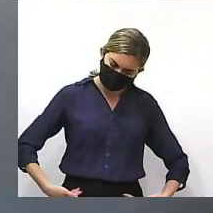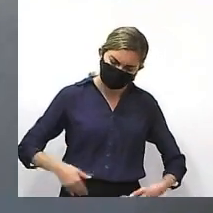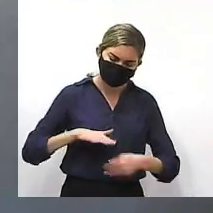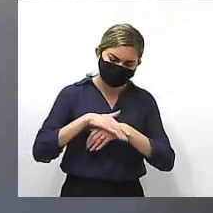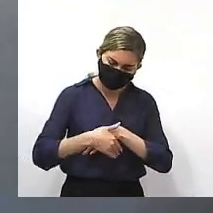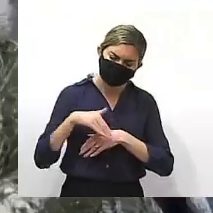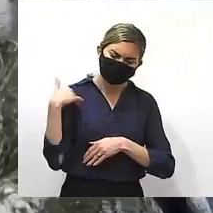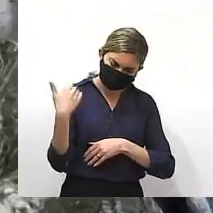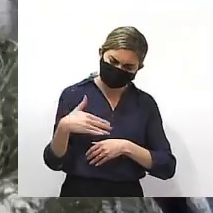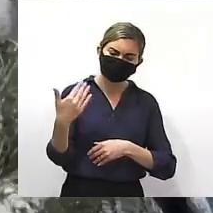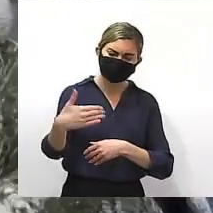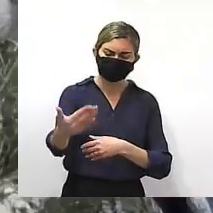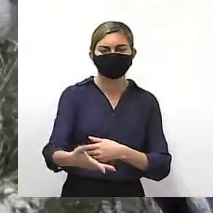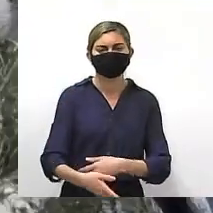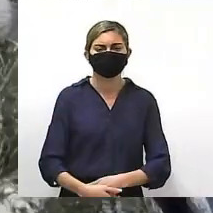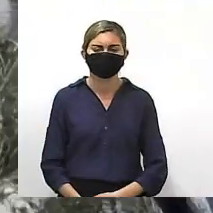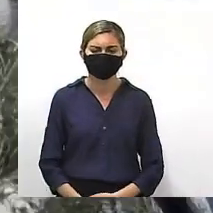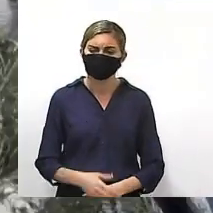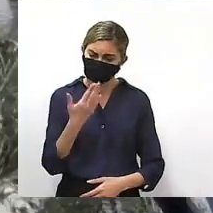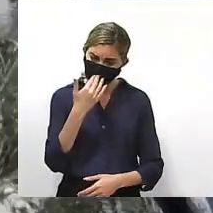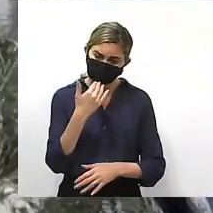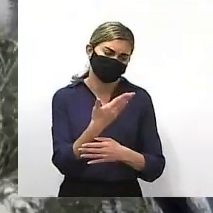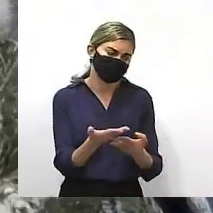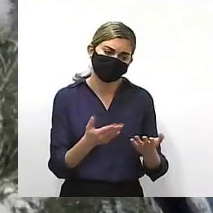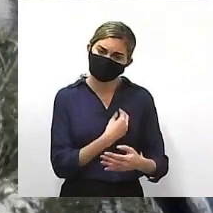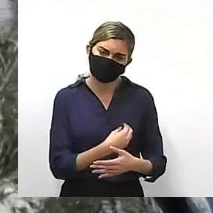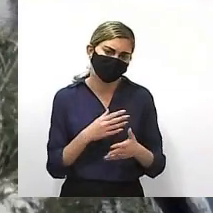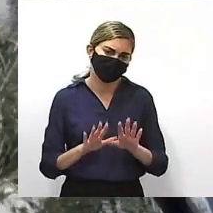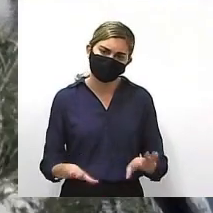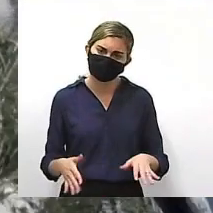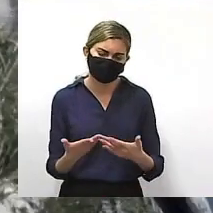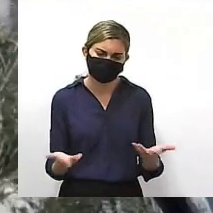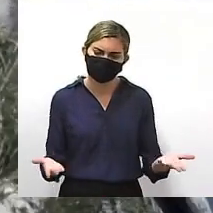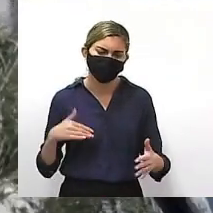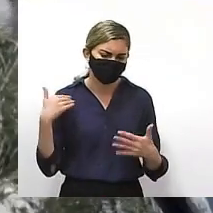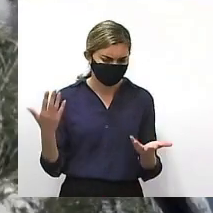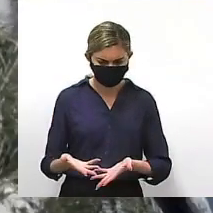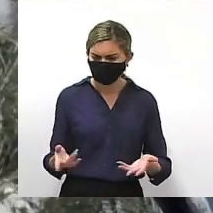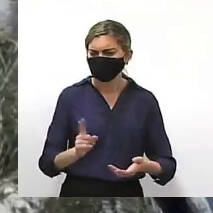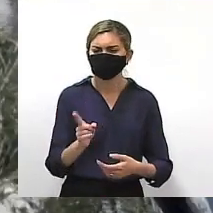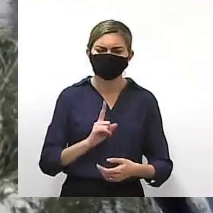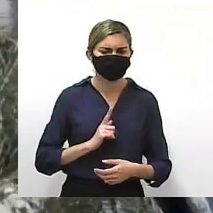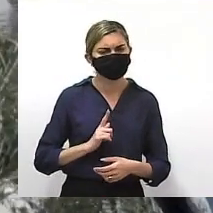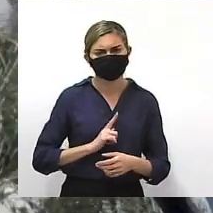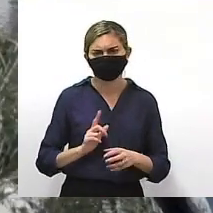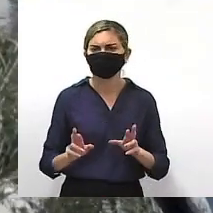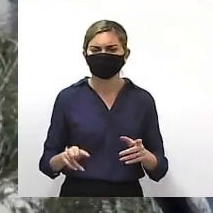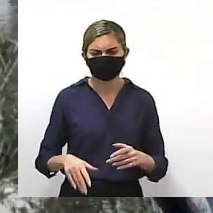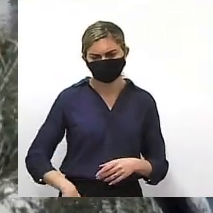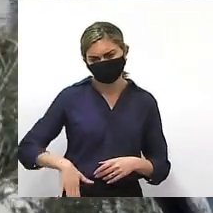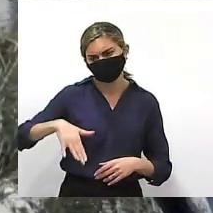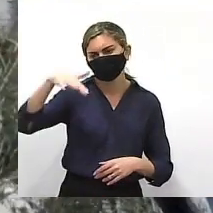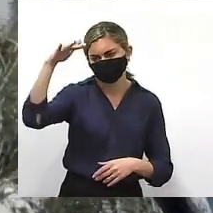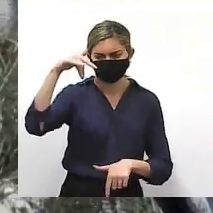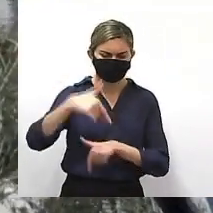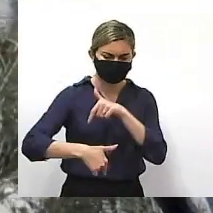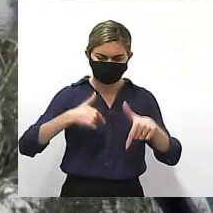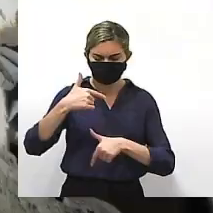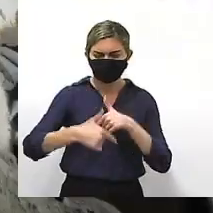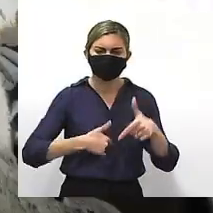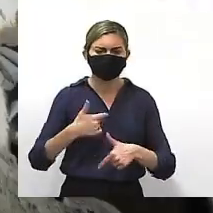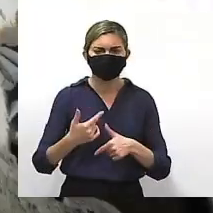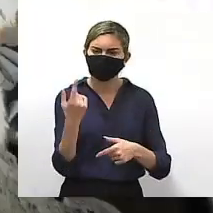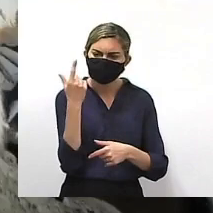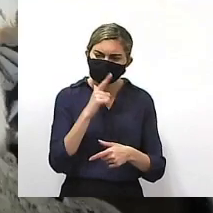ia. A vida da gente era essa. Aí hoje em dia não, hoje em dia eu venci. Trabalho pra mim, ganho meu